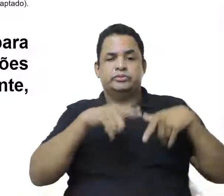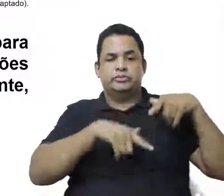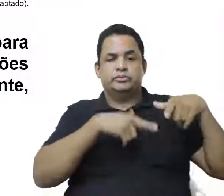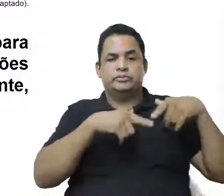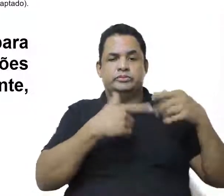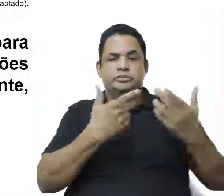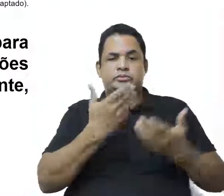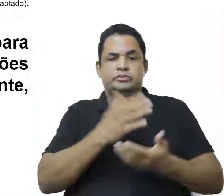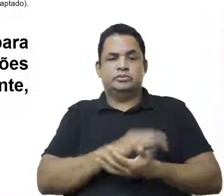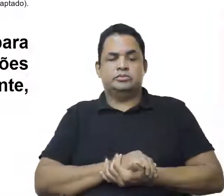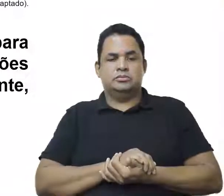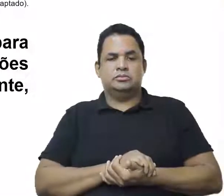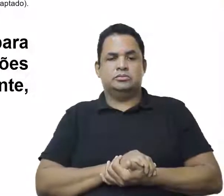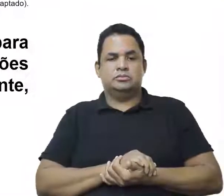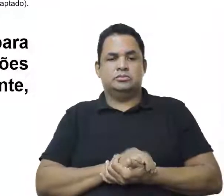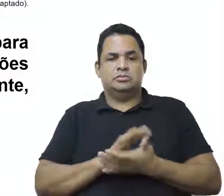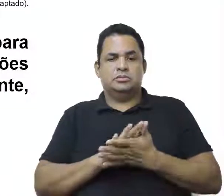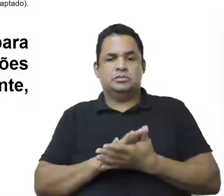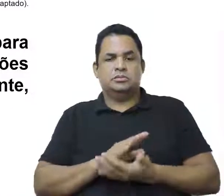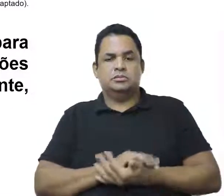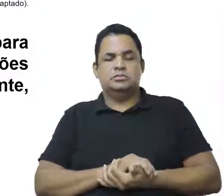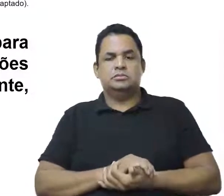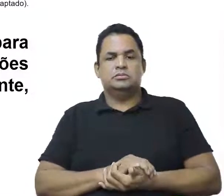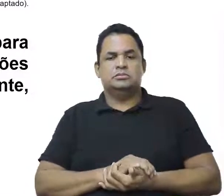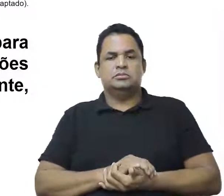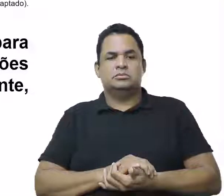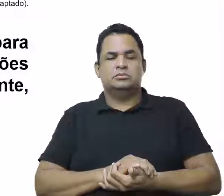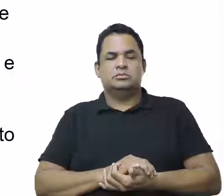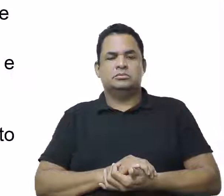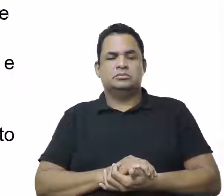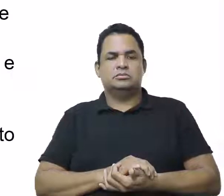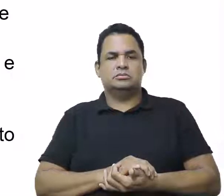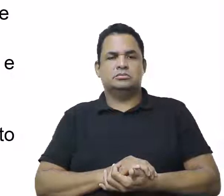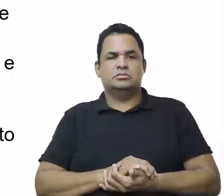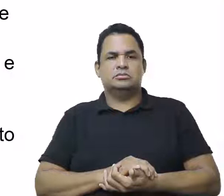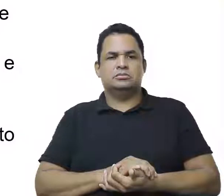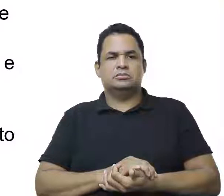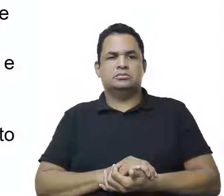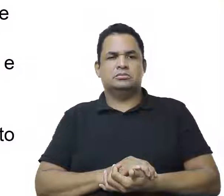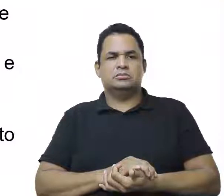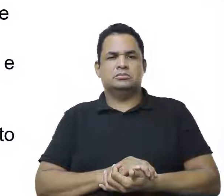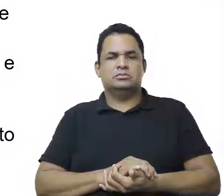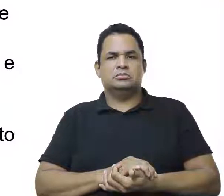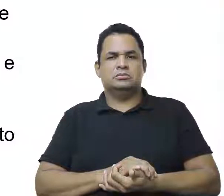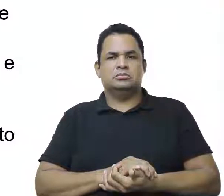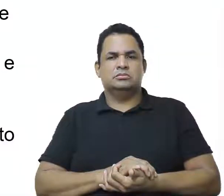globalização e é o processo perverso dela, né? Vamos lá.